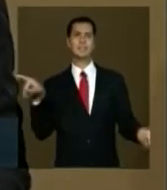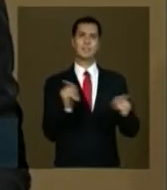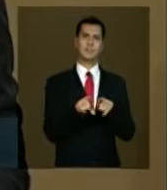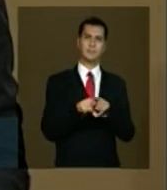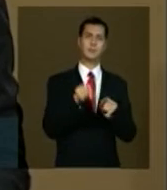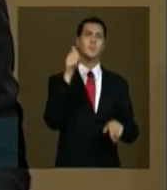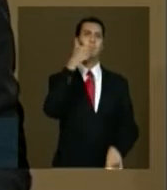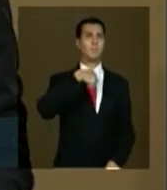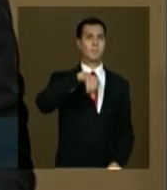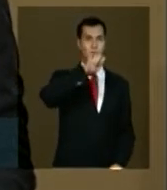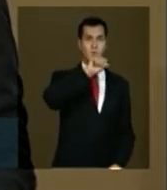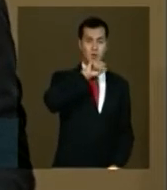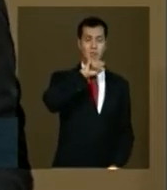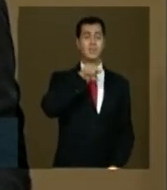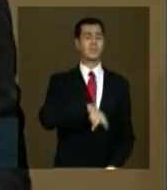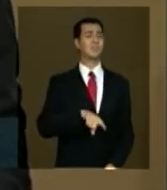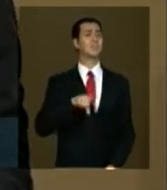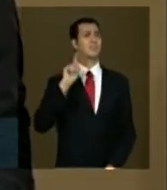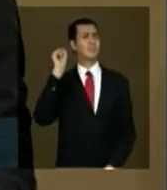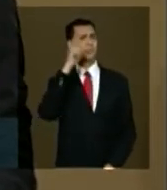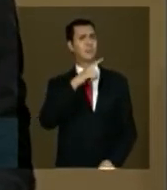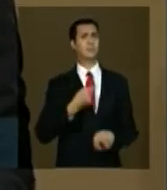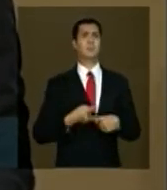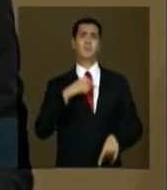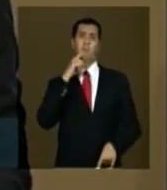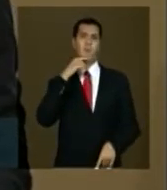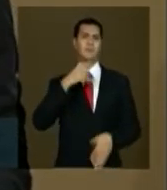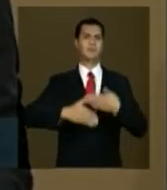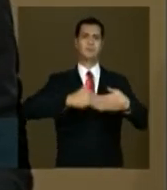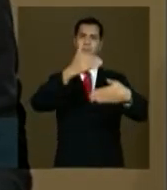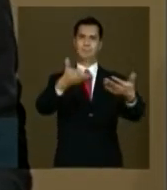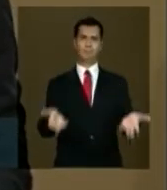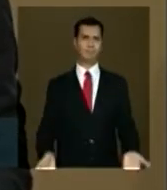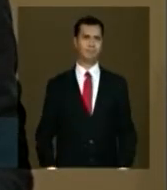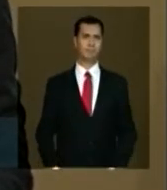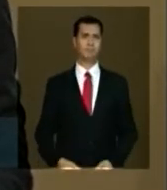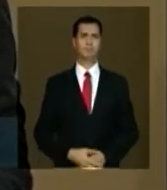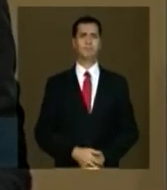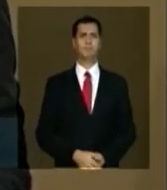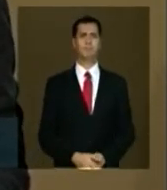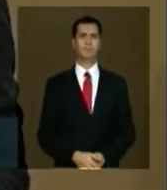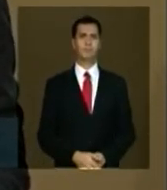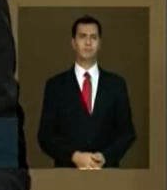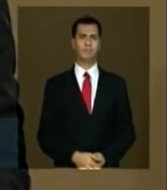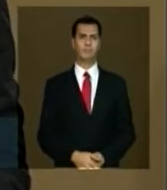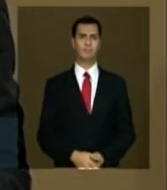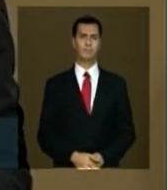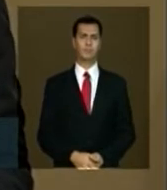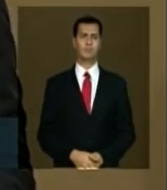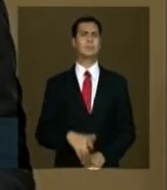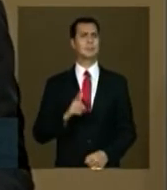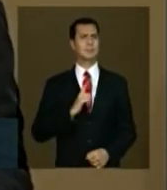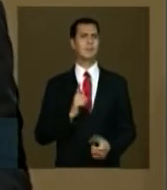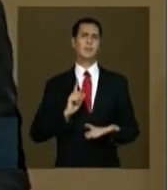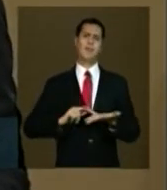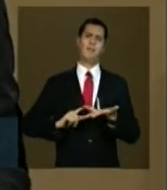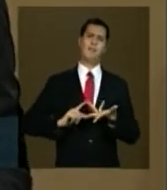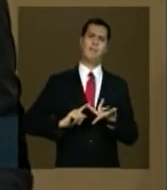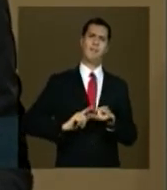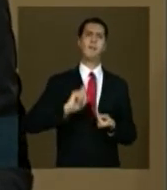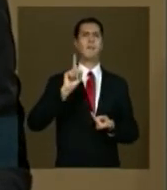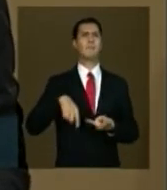desenvolvimento humano de curto médio e longo prazos ao entender e dimensionar o impacto desse conjunto de carências sobre a população